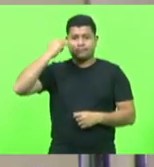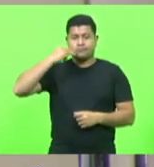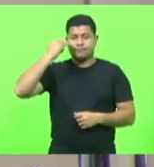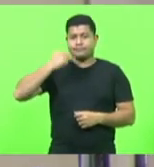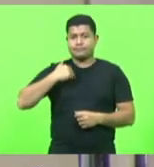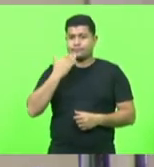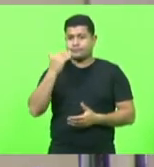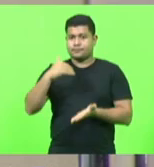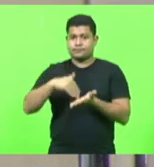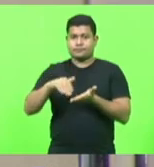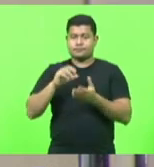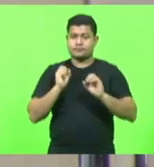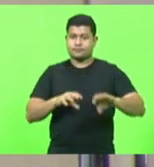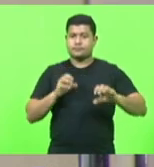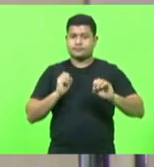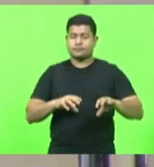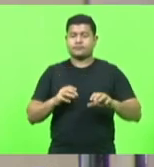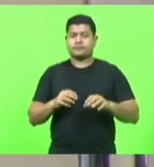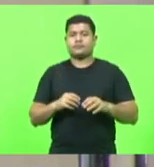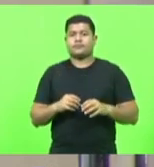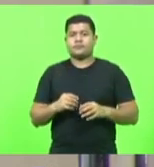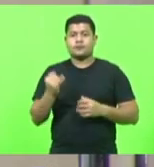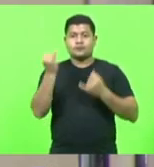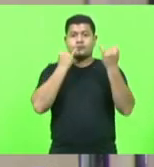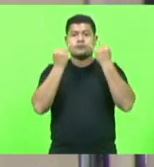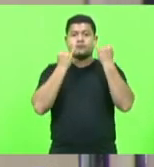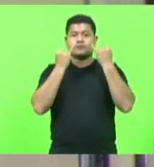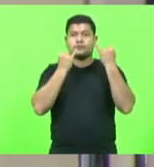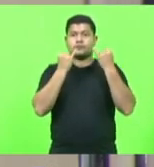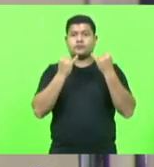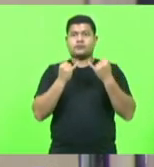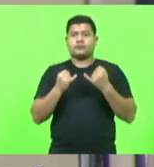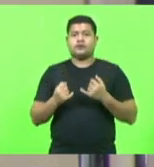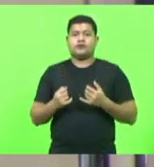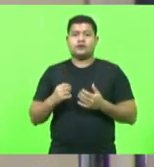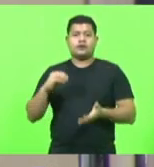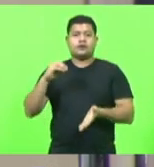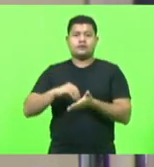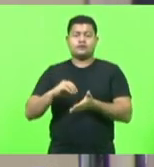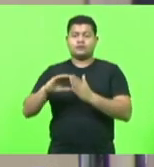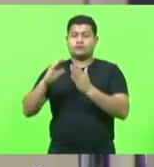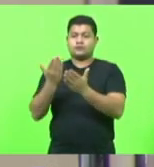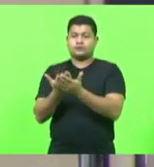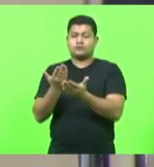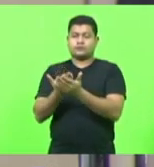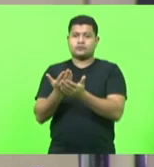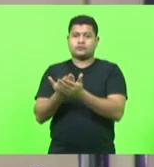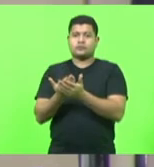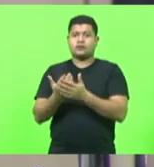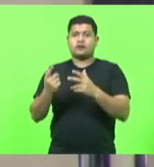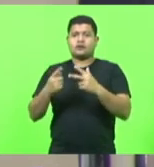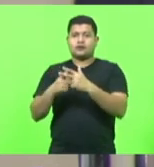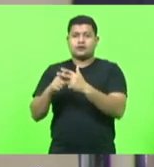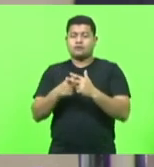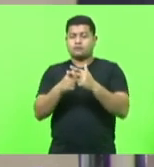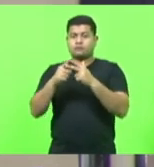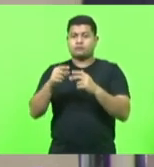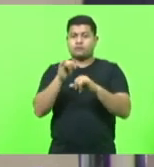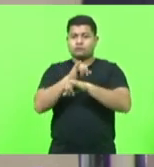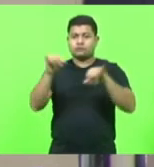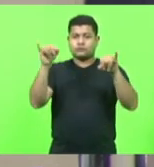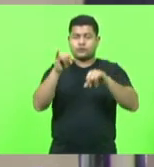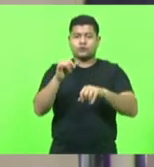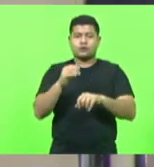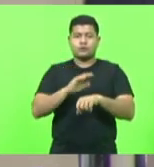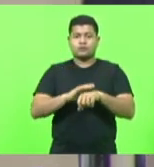ao secretário de Estado da Educação informações acerca da não contemplação da Escola Francisco Monfroy na reforma geral divulgada pelo Governo do Estado